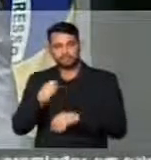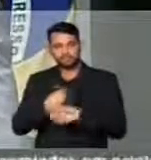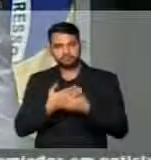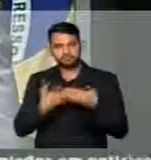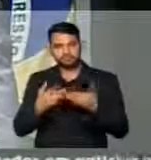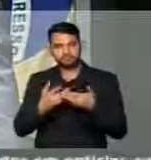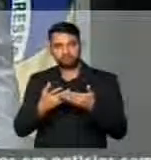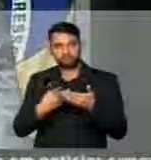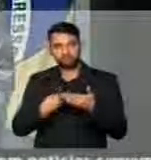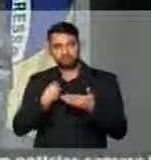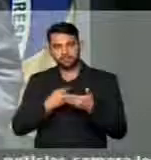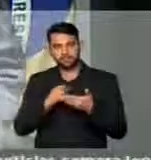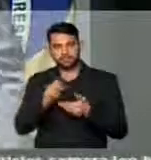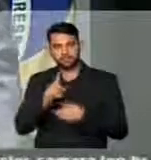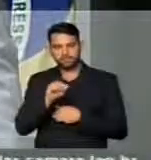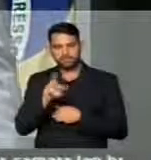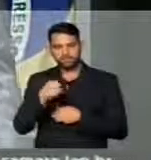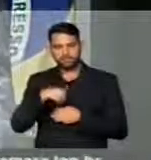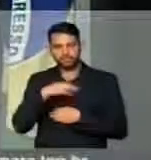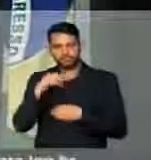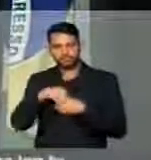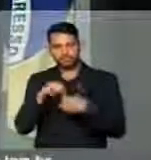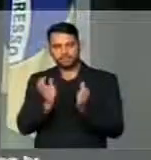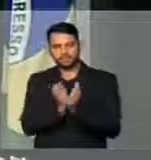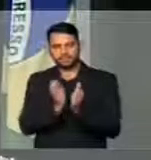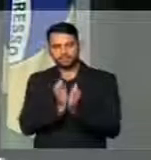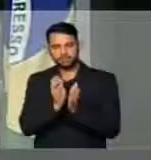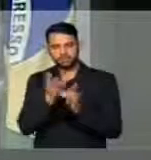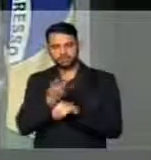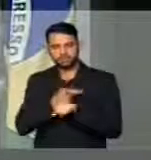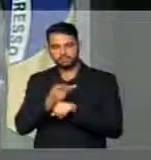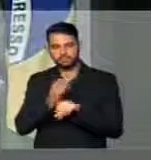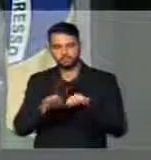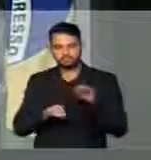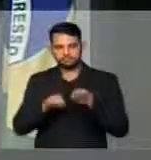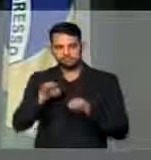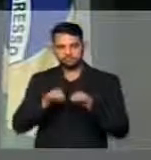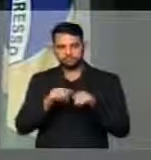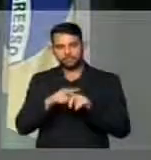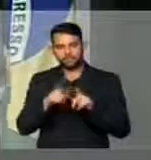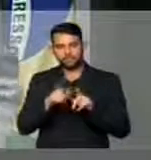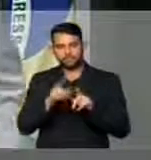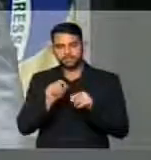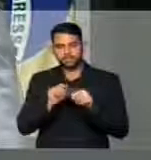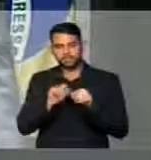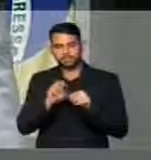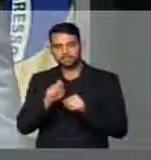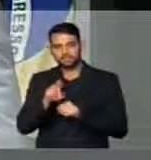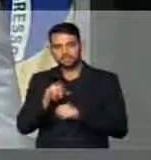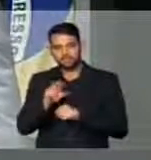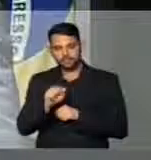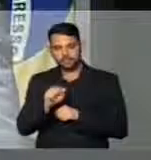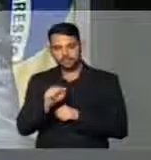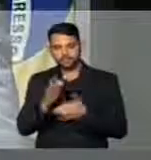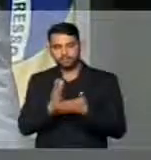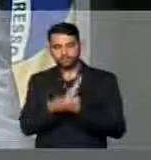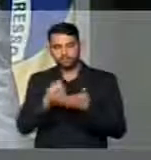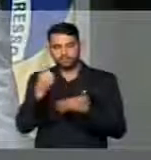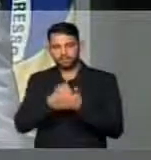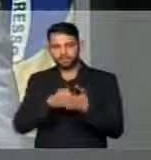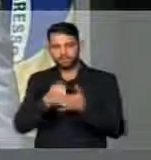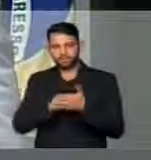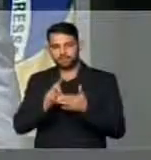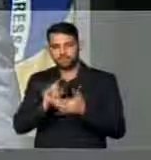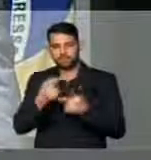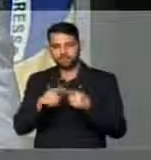que permeia o PSDB, o nosso partido, que busca o equilíbrio. Mas ser de esquerda ou militar pela